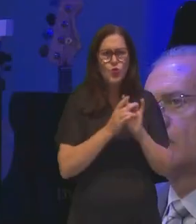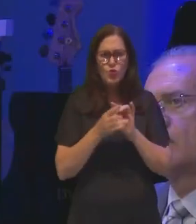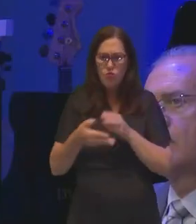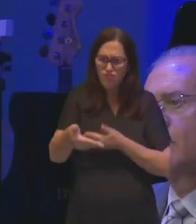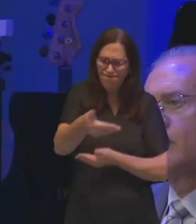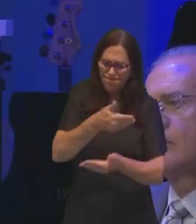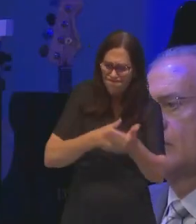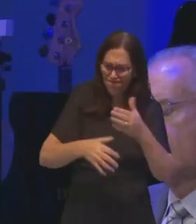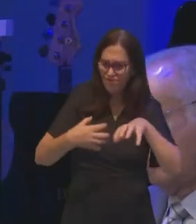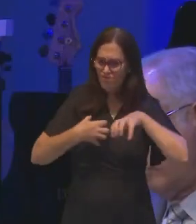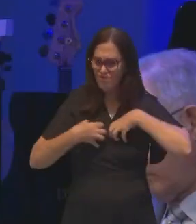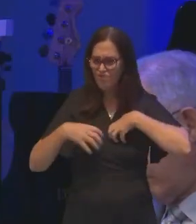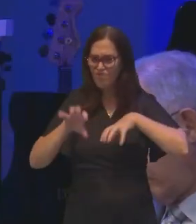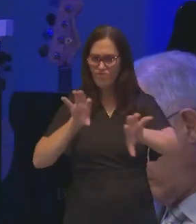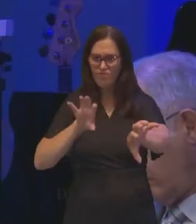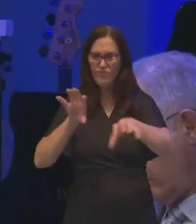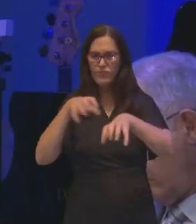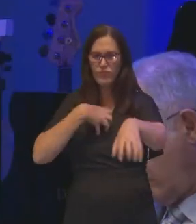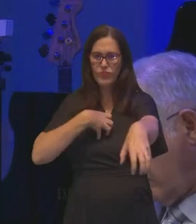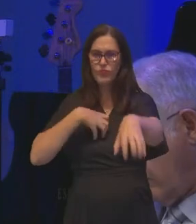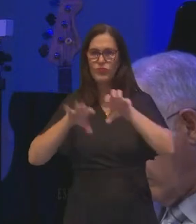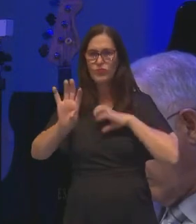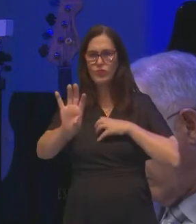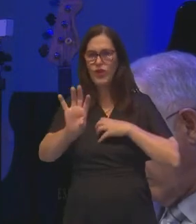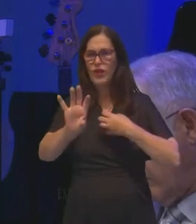os outros naquele momento,